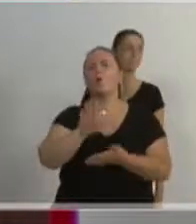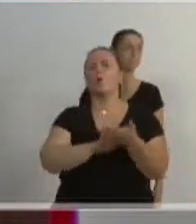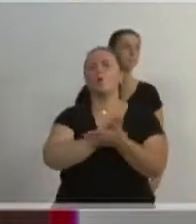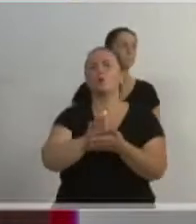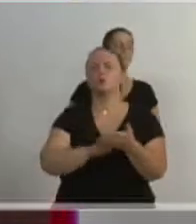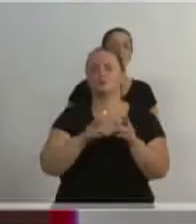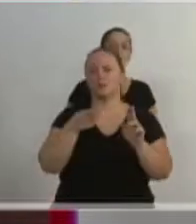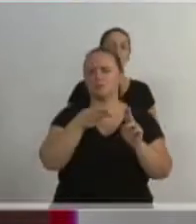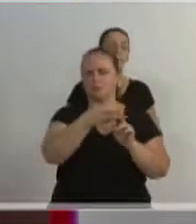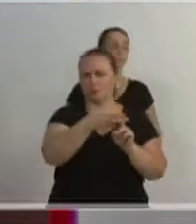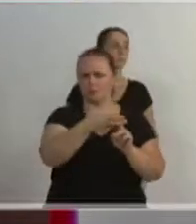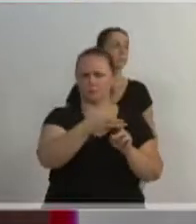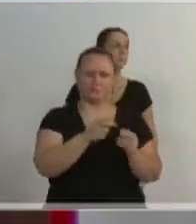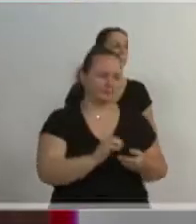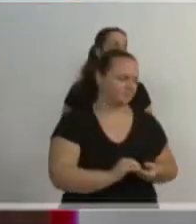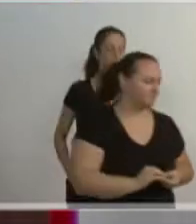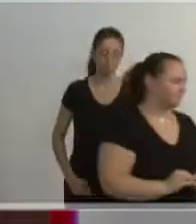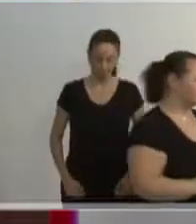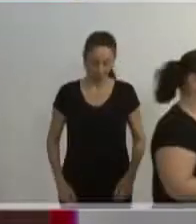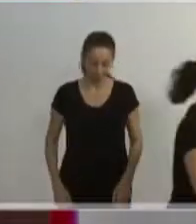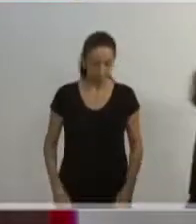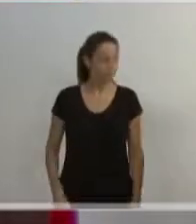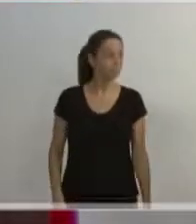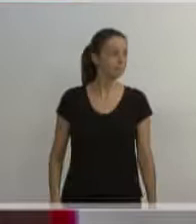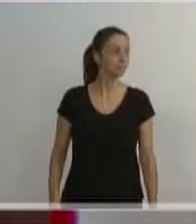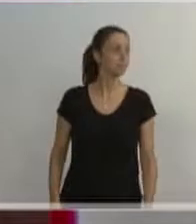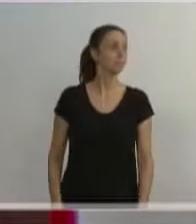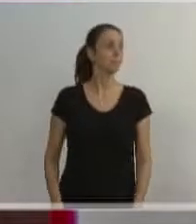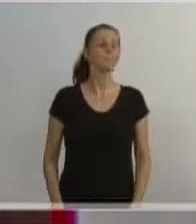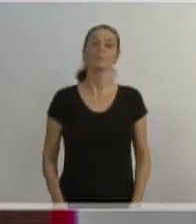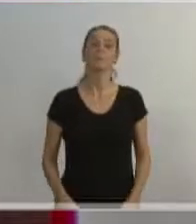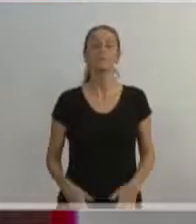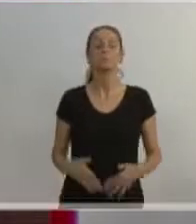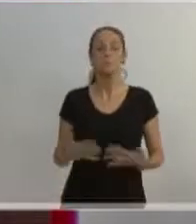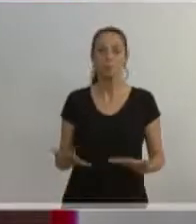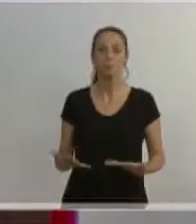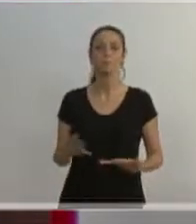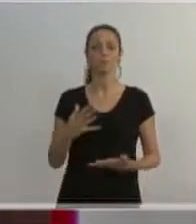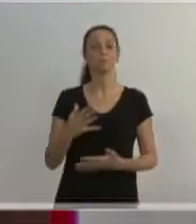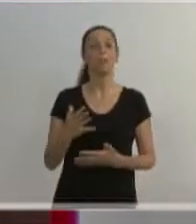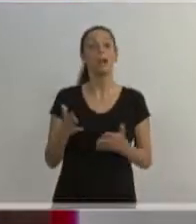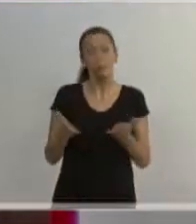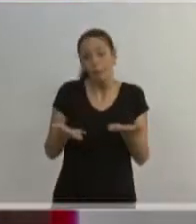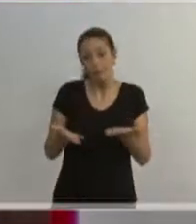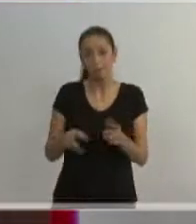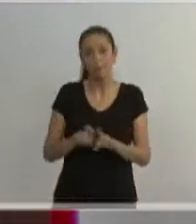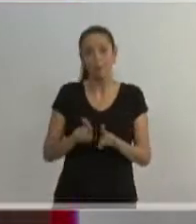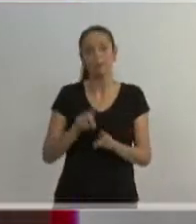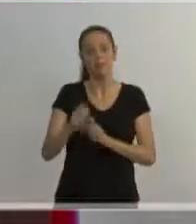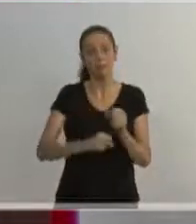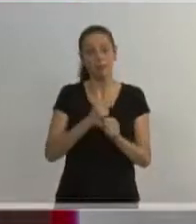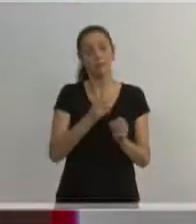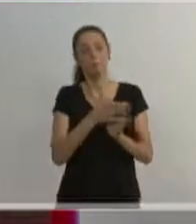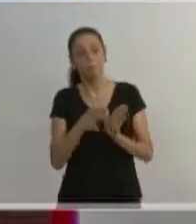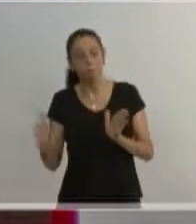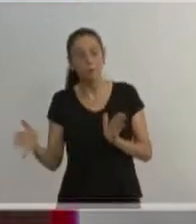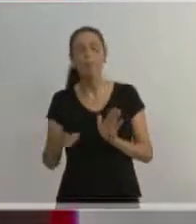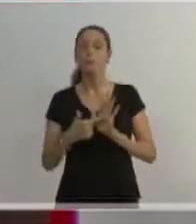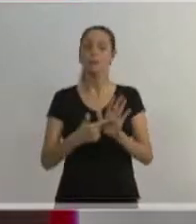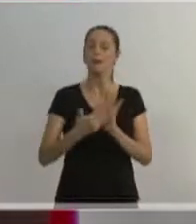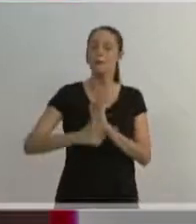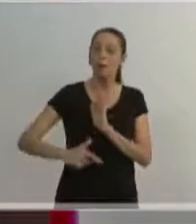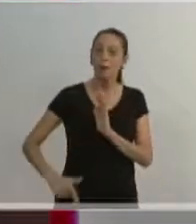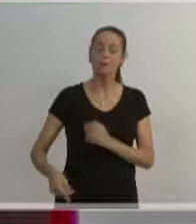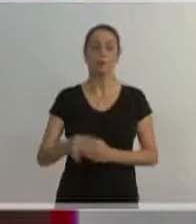único muito pelo contrário eu quero aqui longo também do ano trazer mais outros exemplos